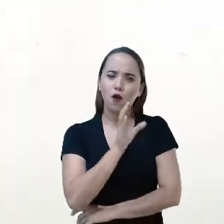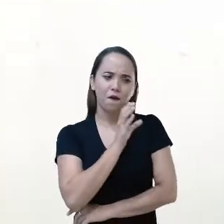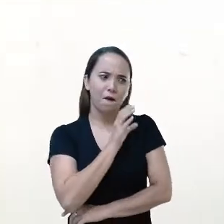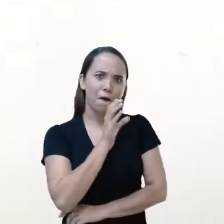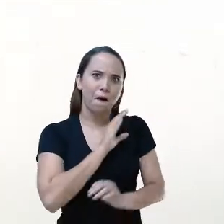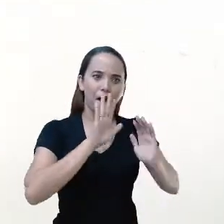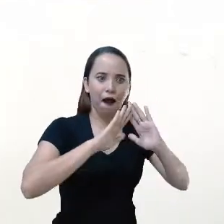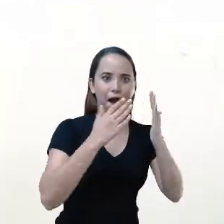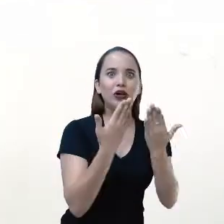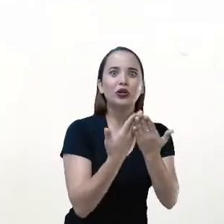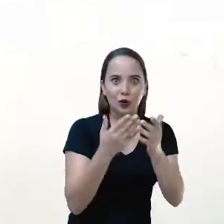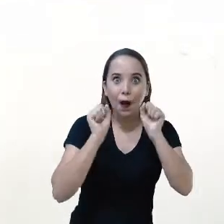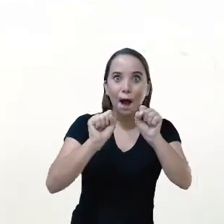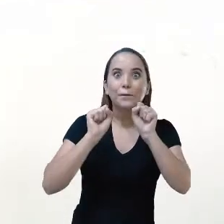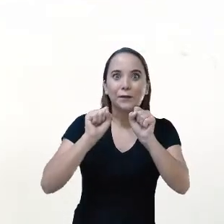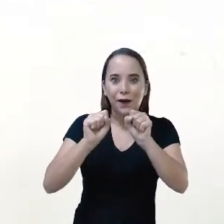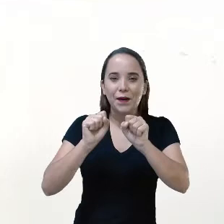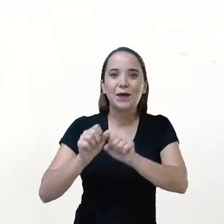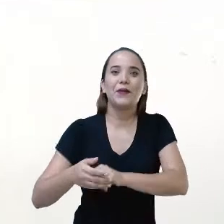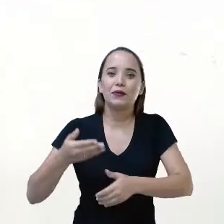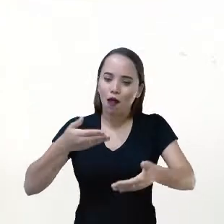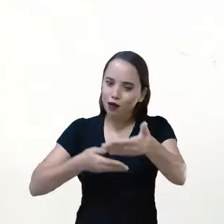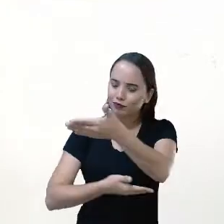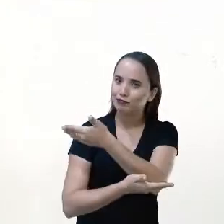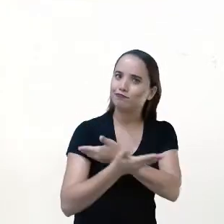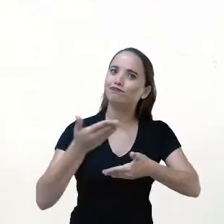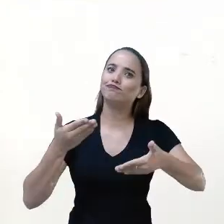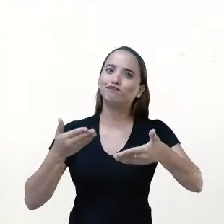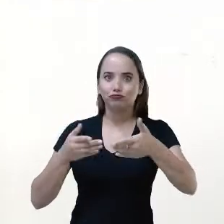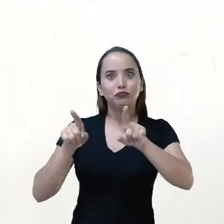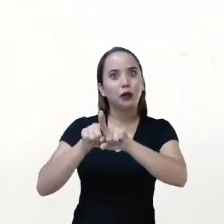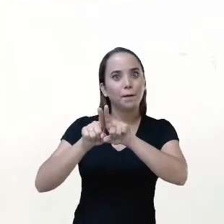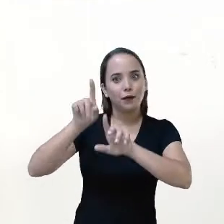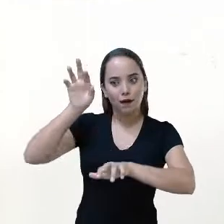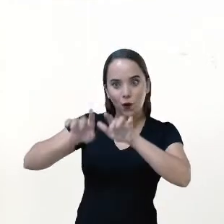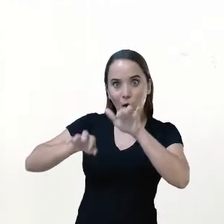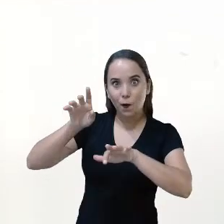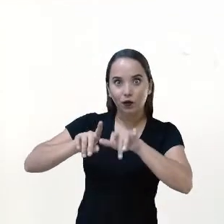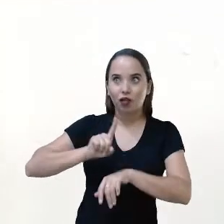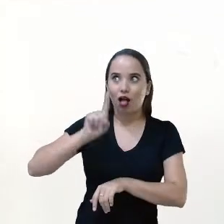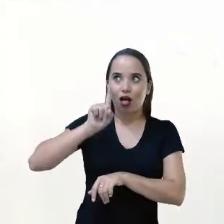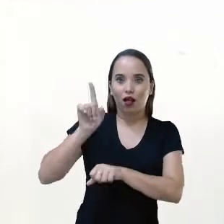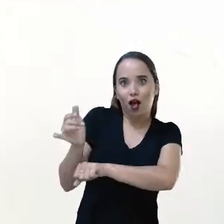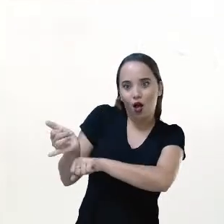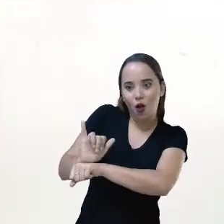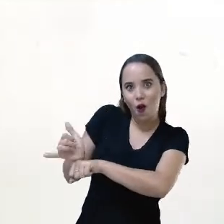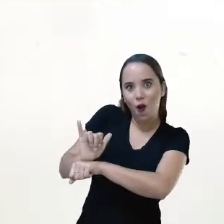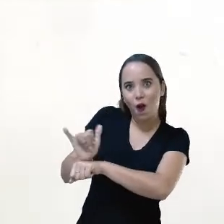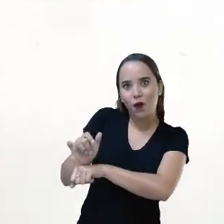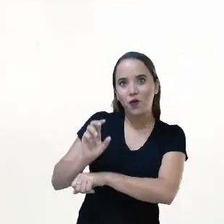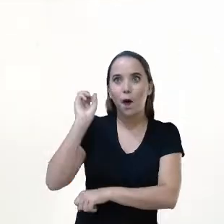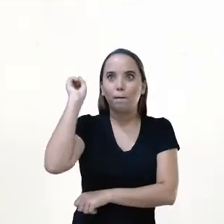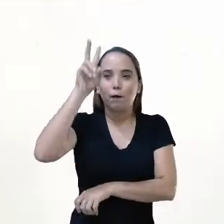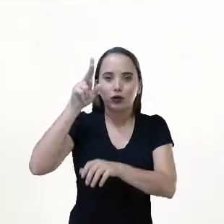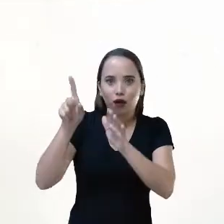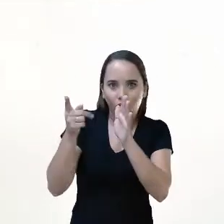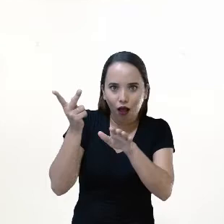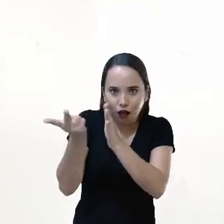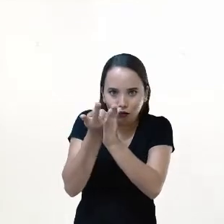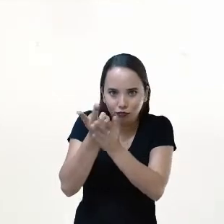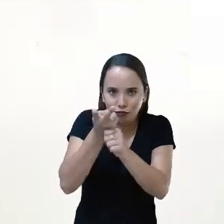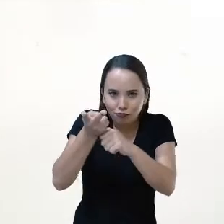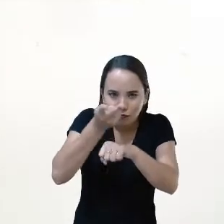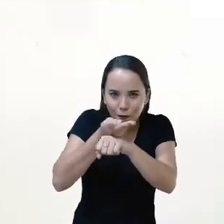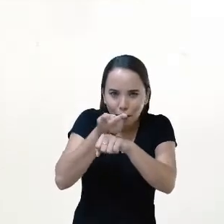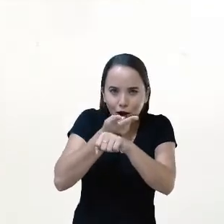aulas, assistir, comentar também no canal do YouTube. Bota lá na busca Educa Recife. Lá no canal do YouTube